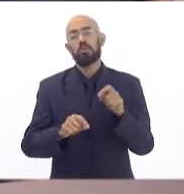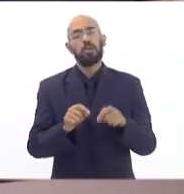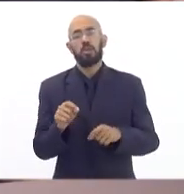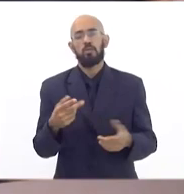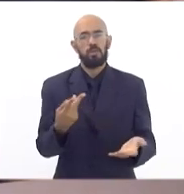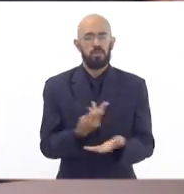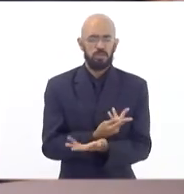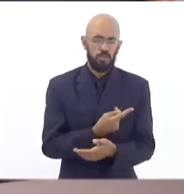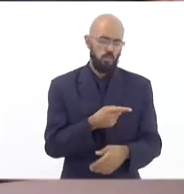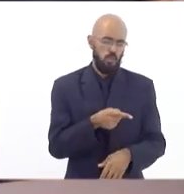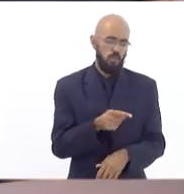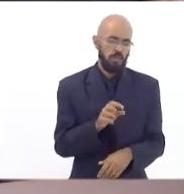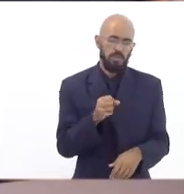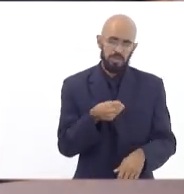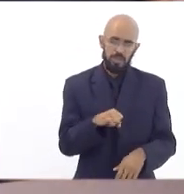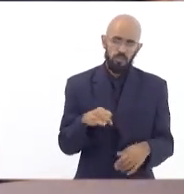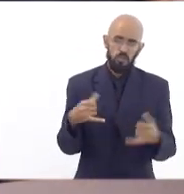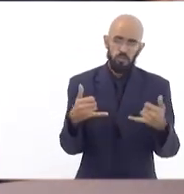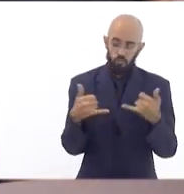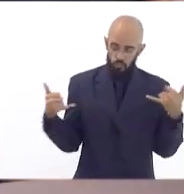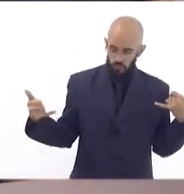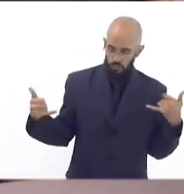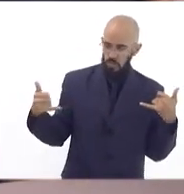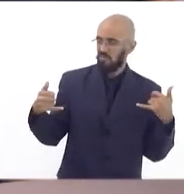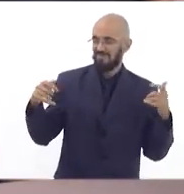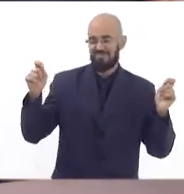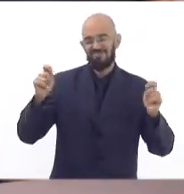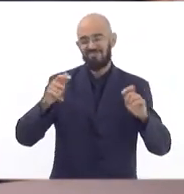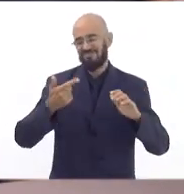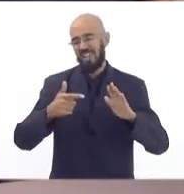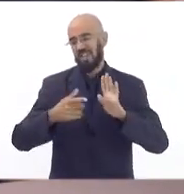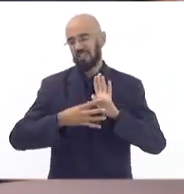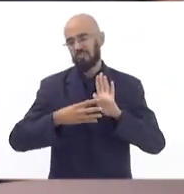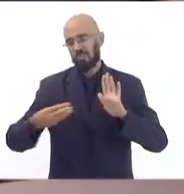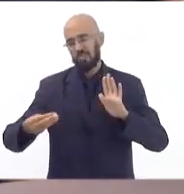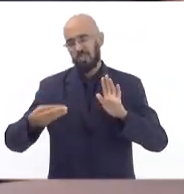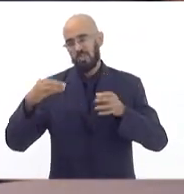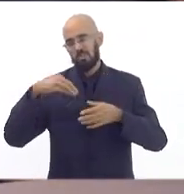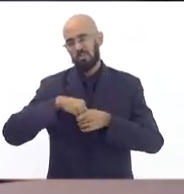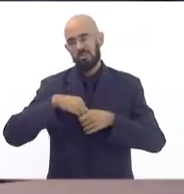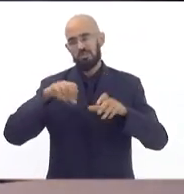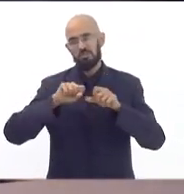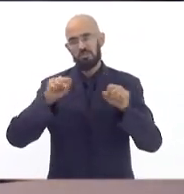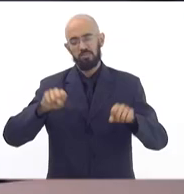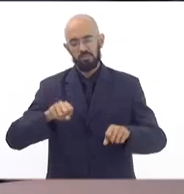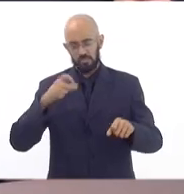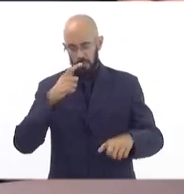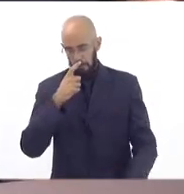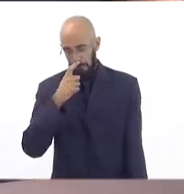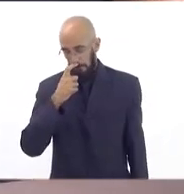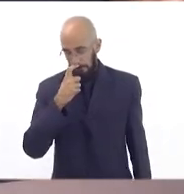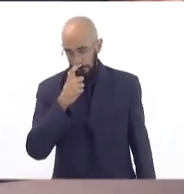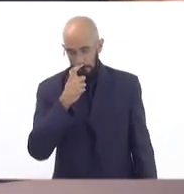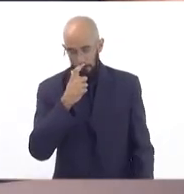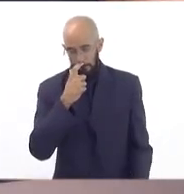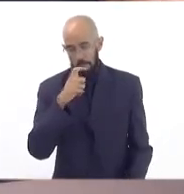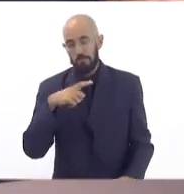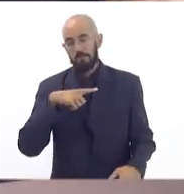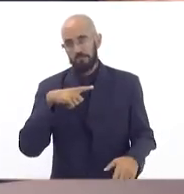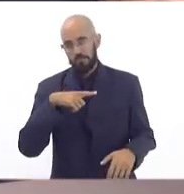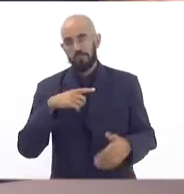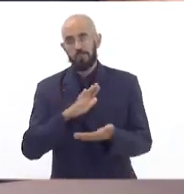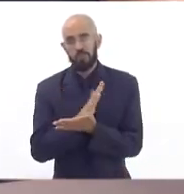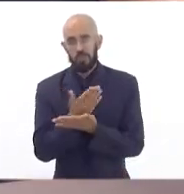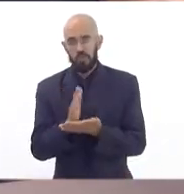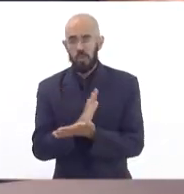foi especificamente de cabos não existe essa padronização dentro do sistema é Existem algumas titulações